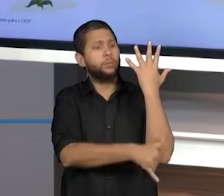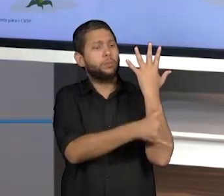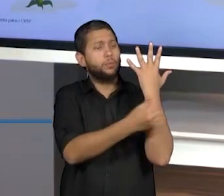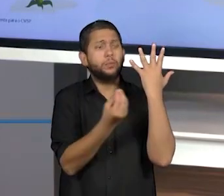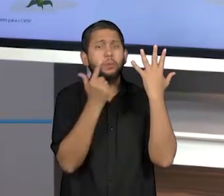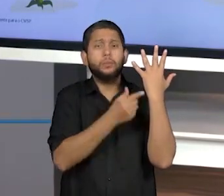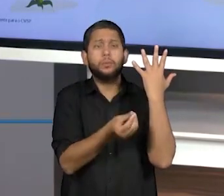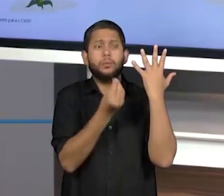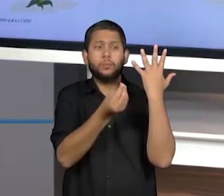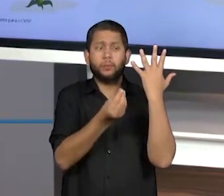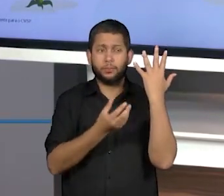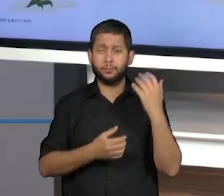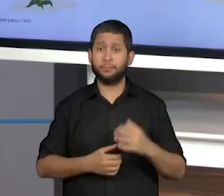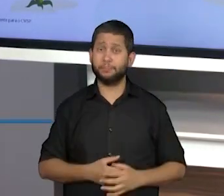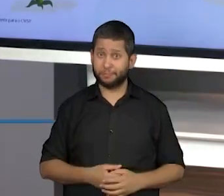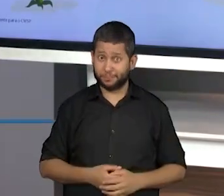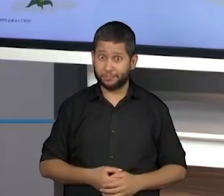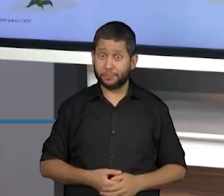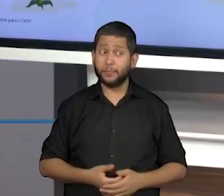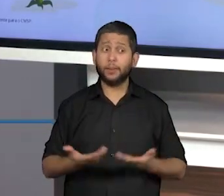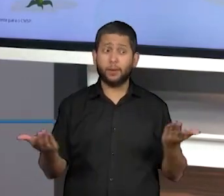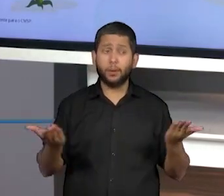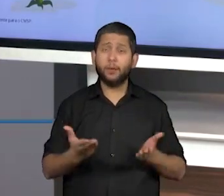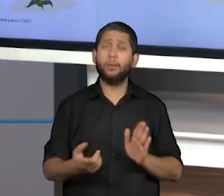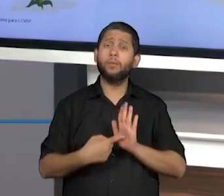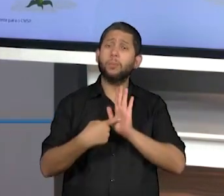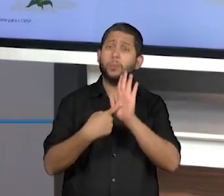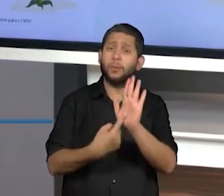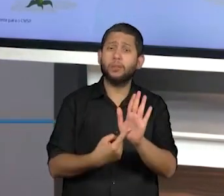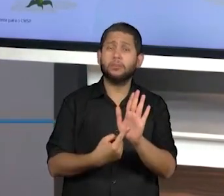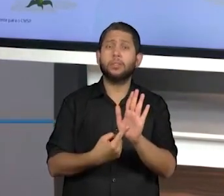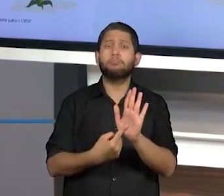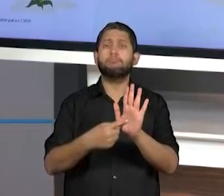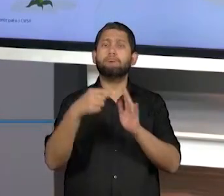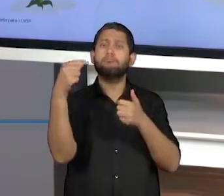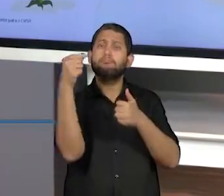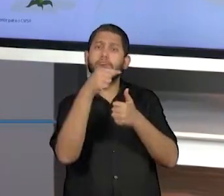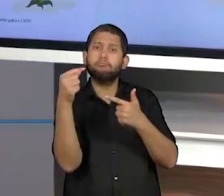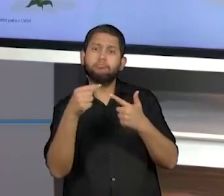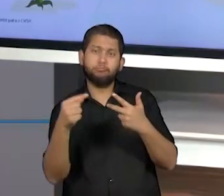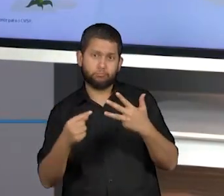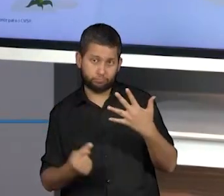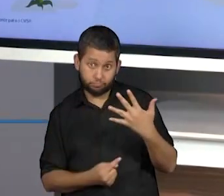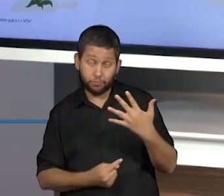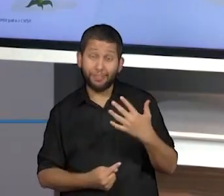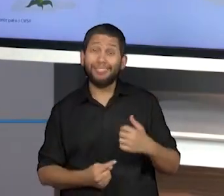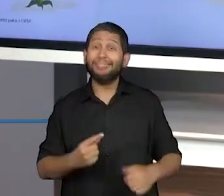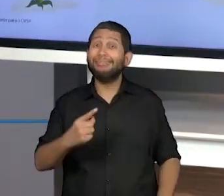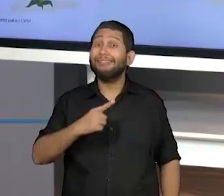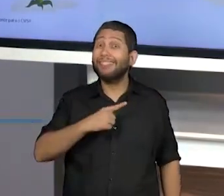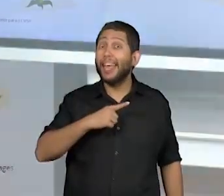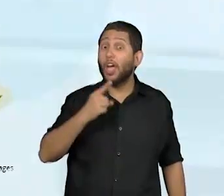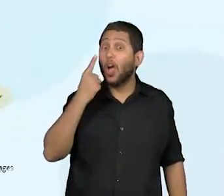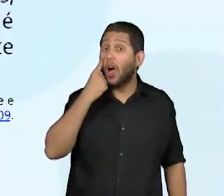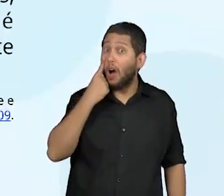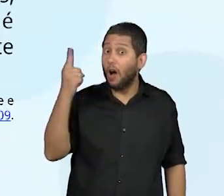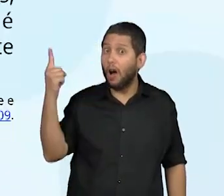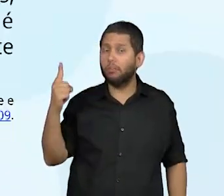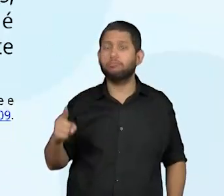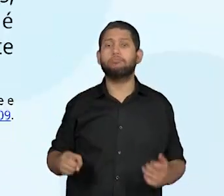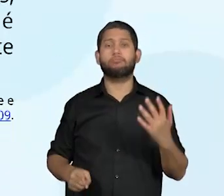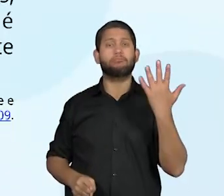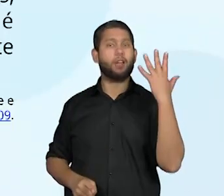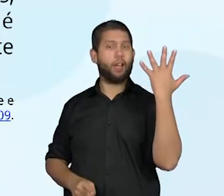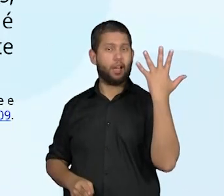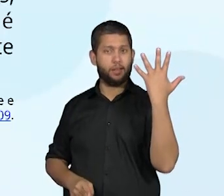vivos, elas precisam se alimentar e a alimentação delas é por meio do processo de fotossíntese. Então, bora